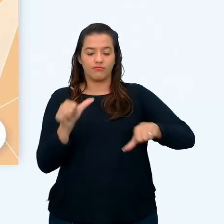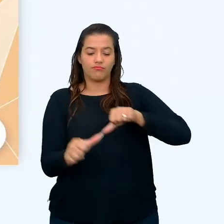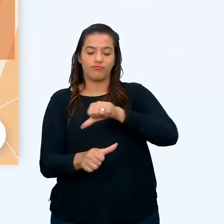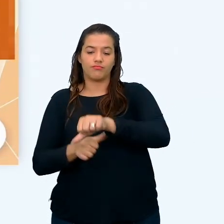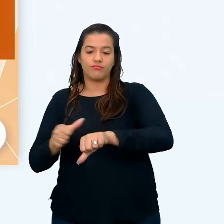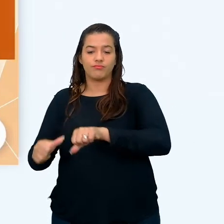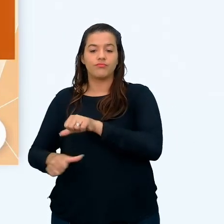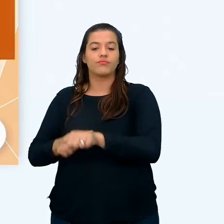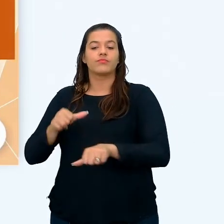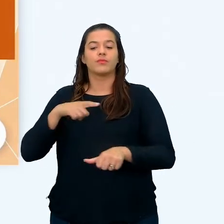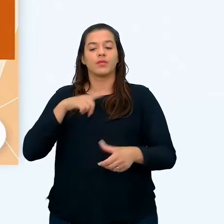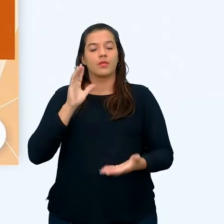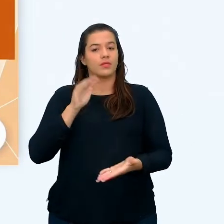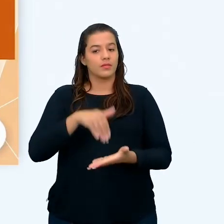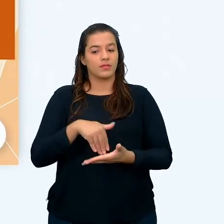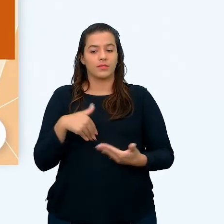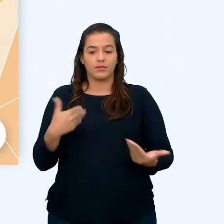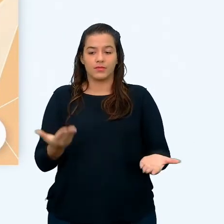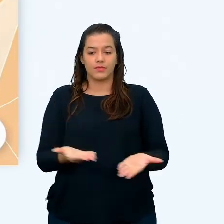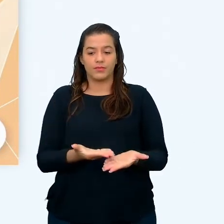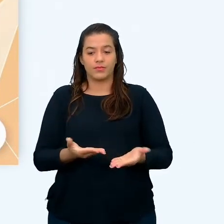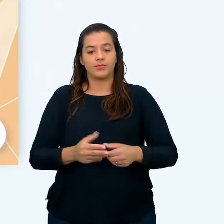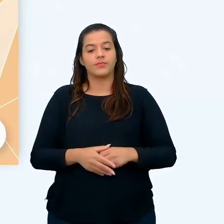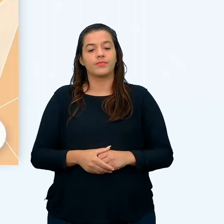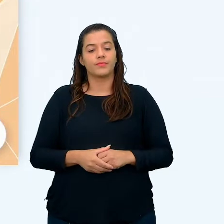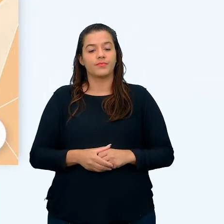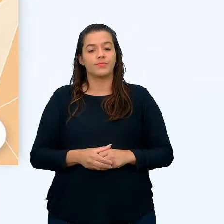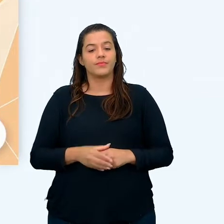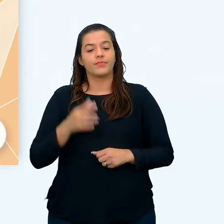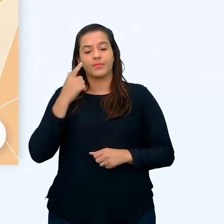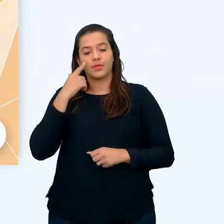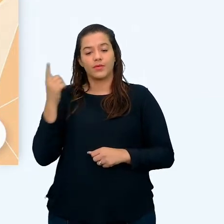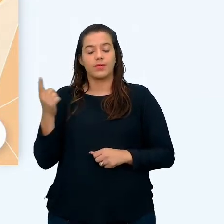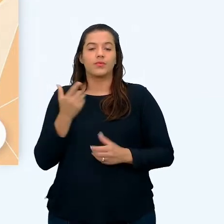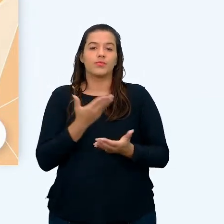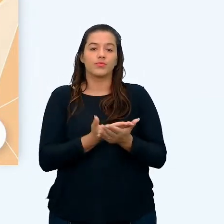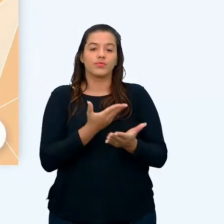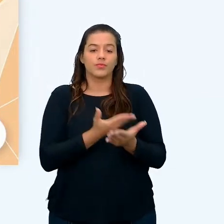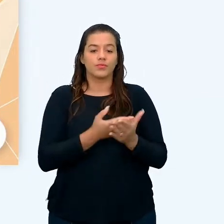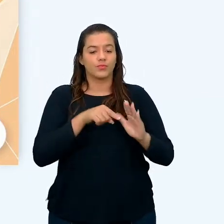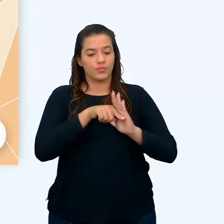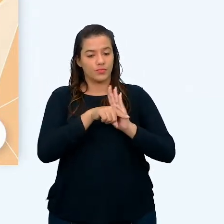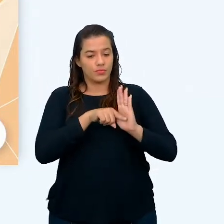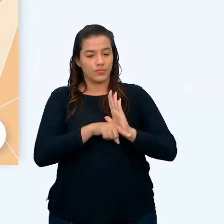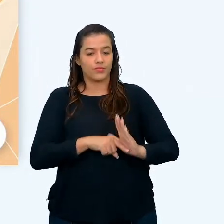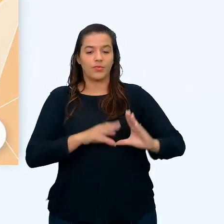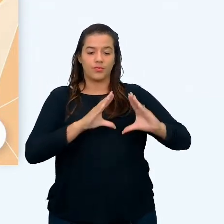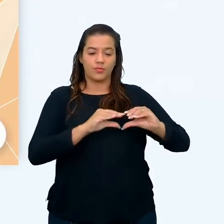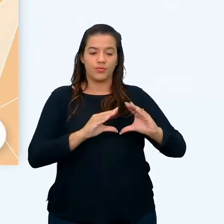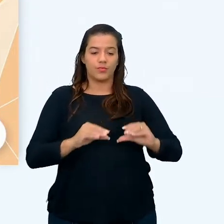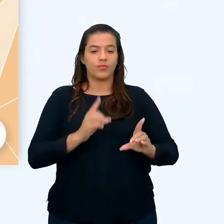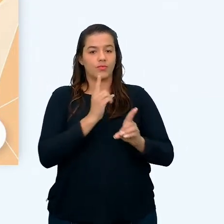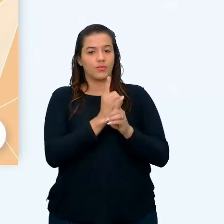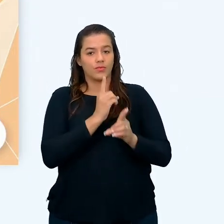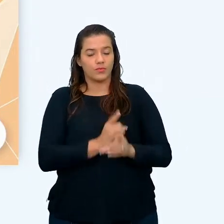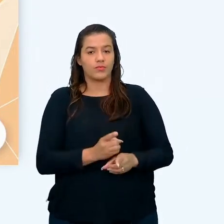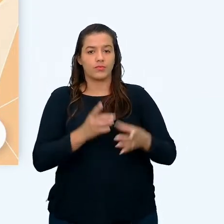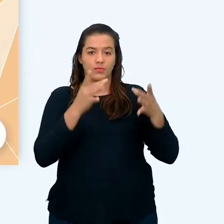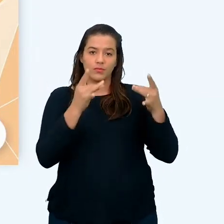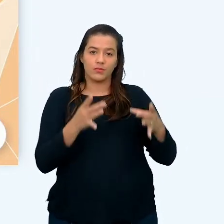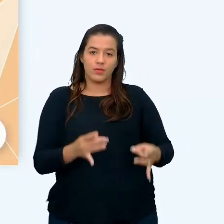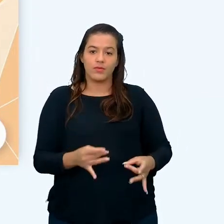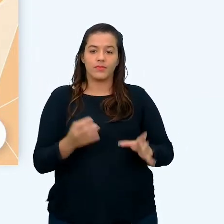Atualmente encontra-se em sua quinta edição. É um sistema taxonômico, ou seja, os solos são identificados, descritos e